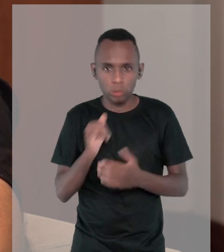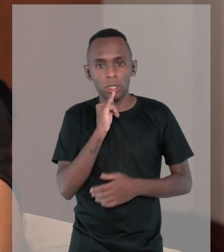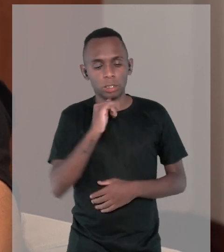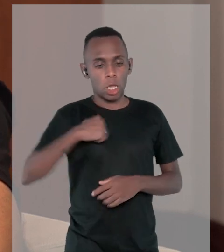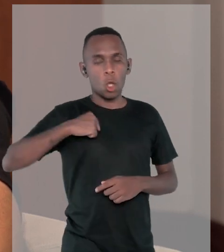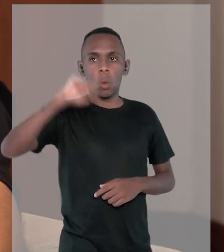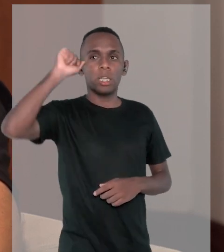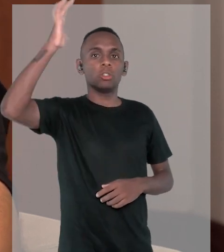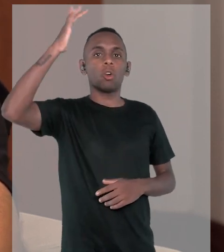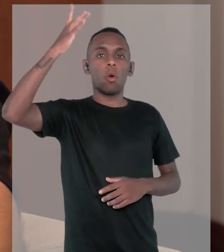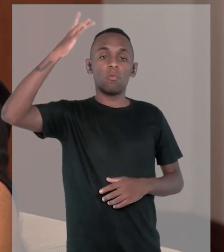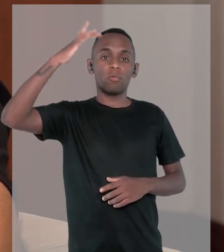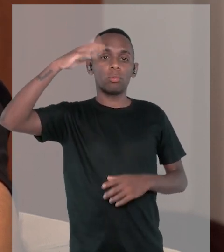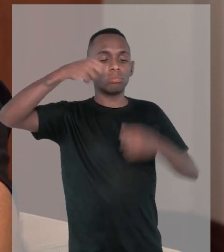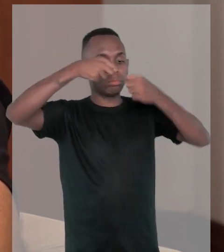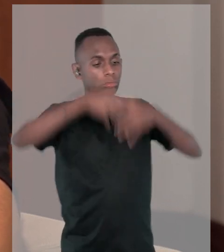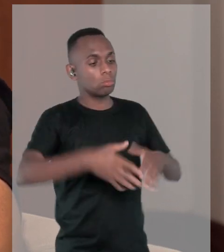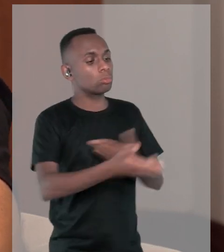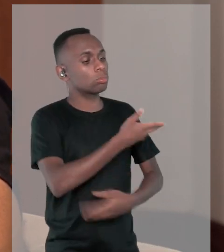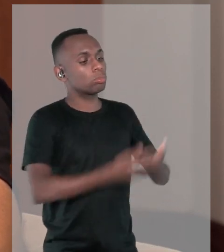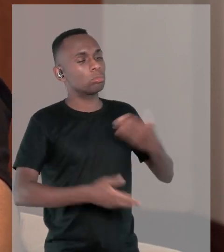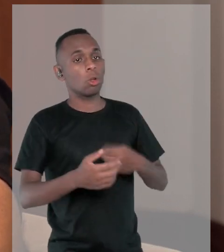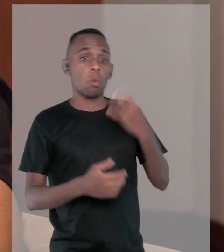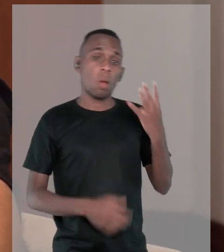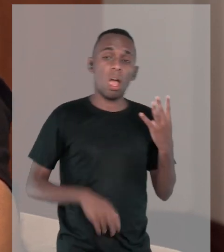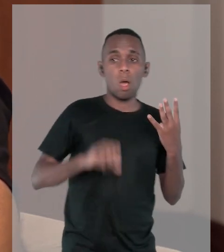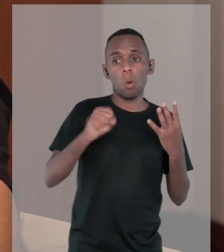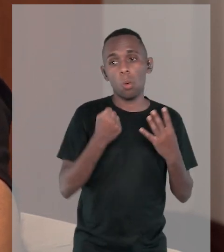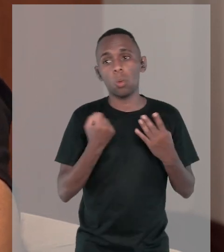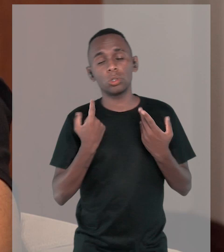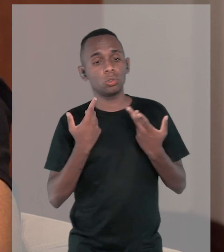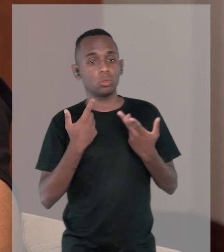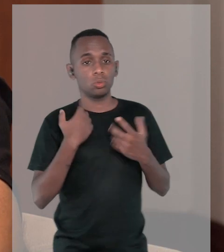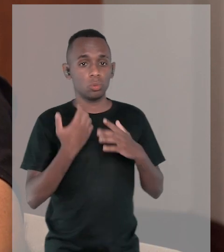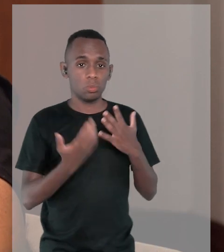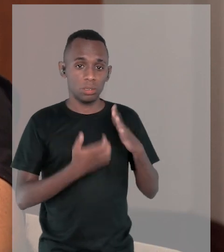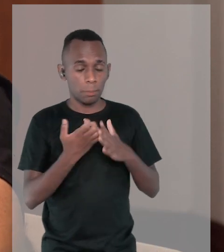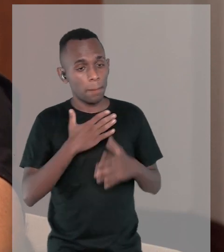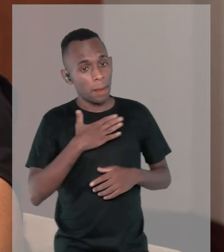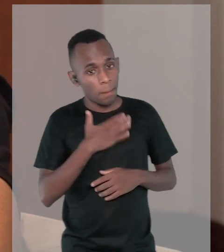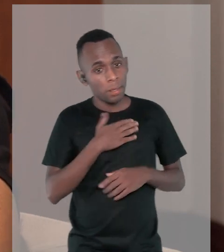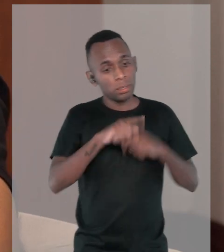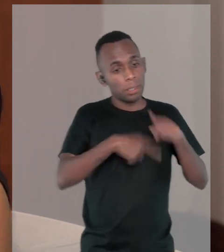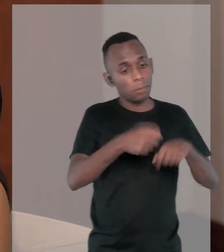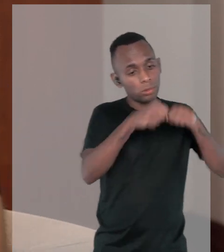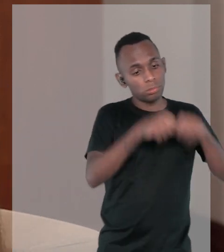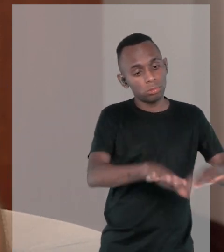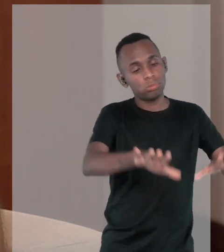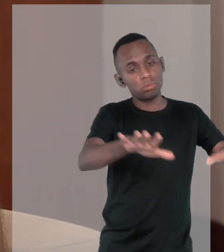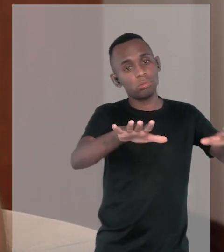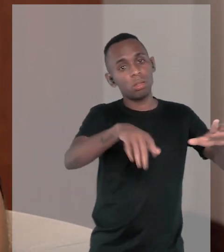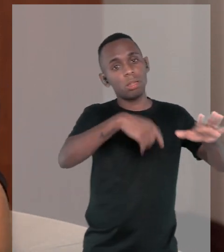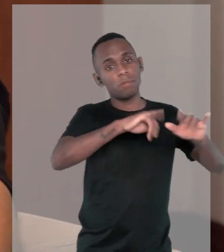tomo uma decisão, compartilho com os meus 4, 8 ou 10 subordinados, que compartilham com os seus 4, 8,